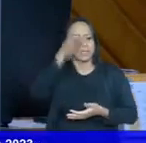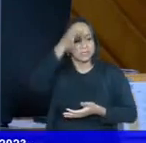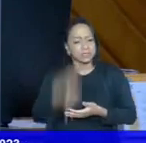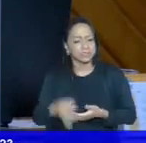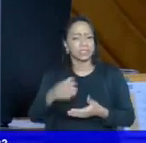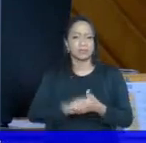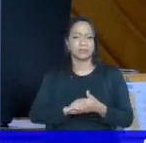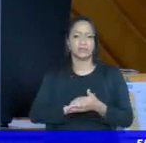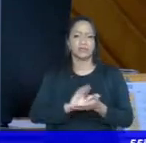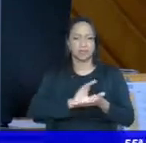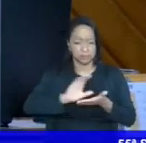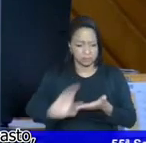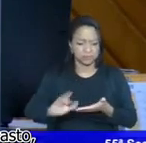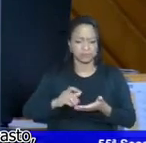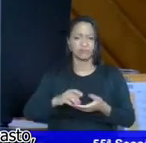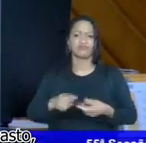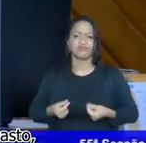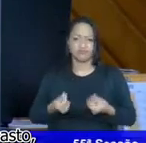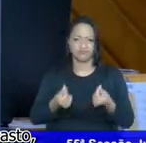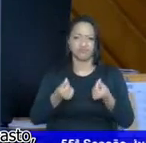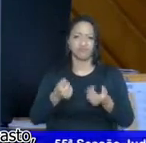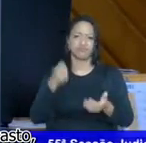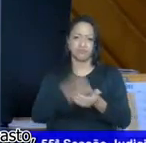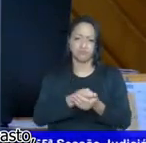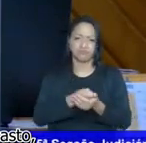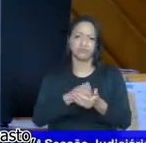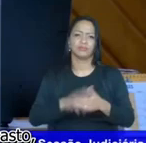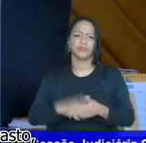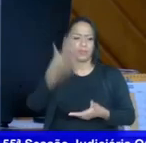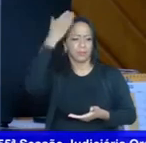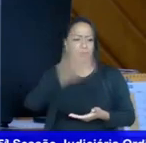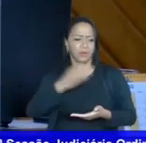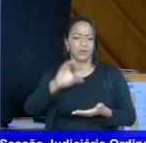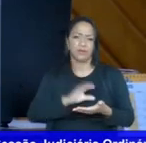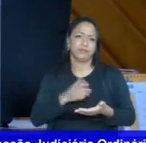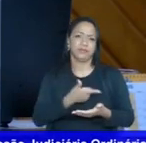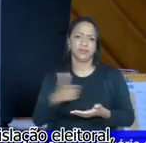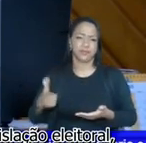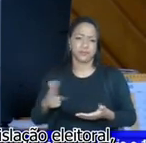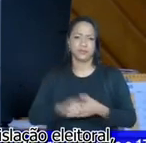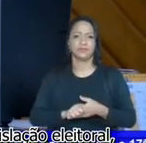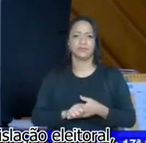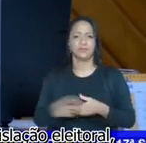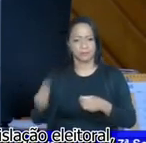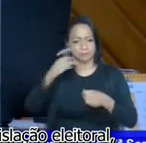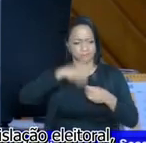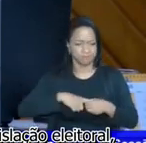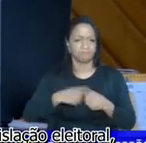regularidade do gasto. Se ele não comprovou a regularidade do gasto, dever de